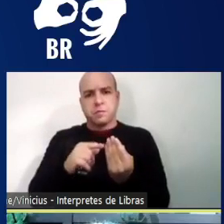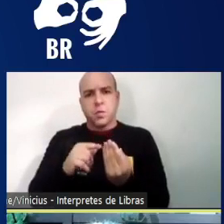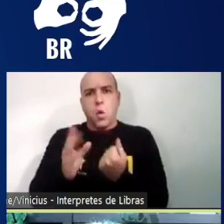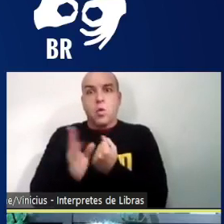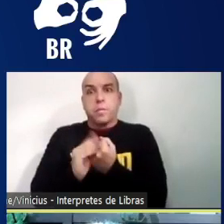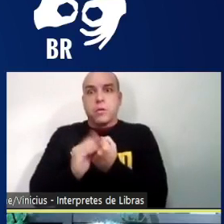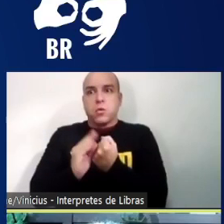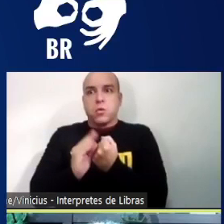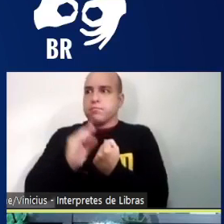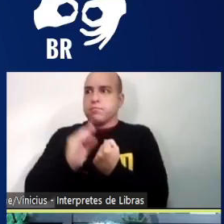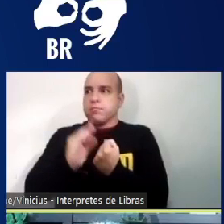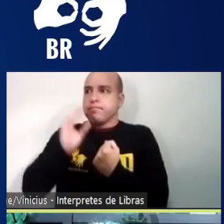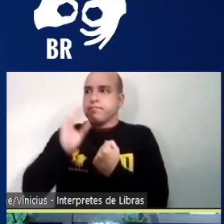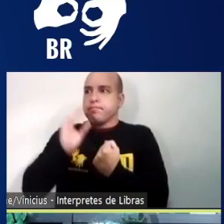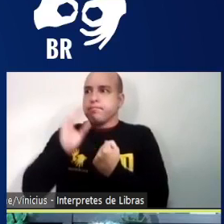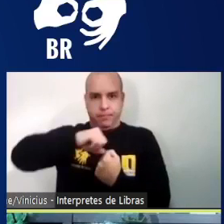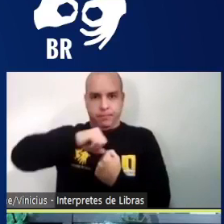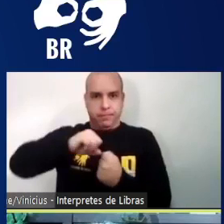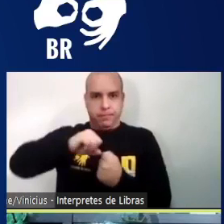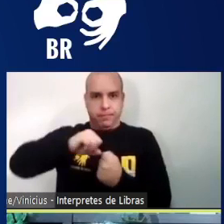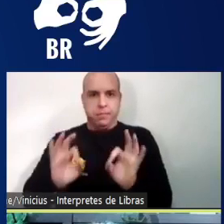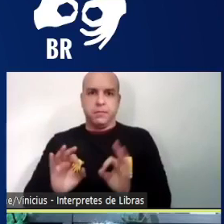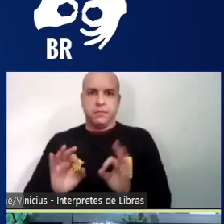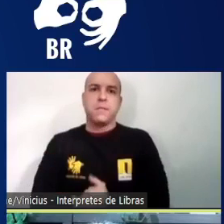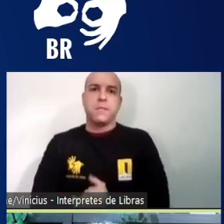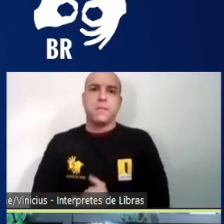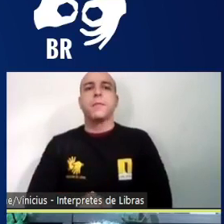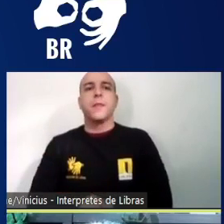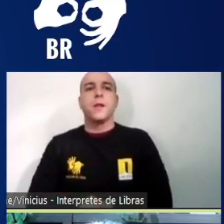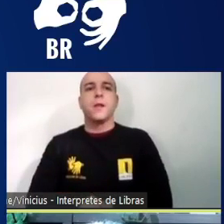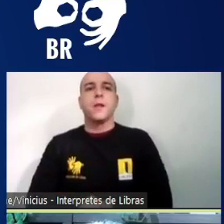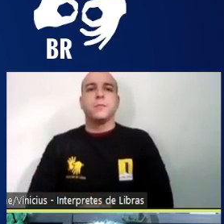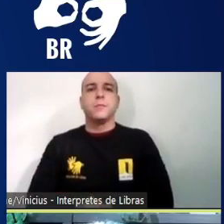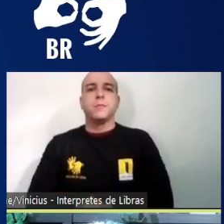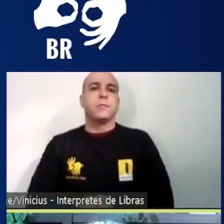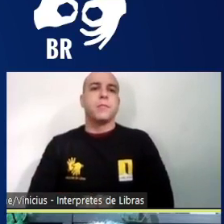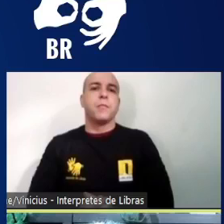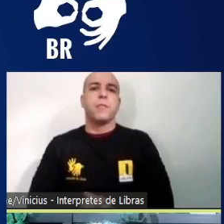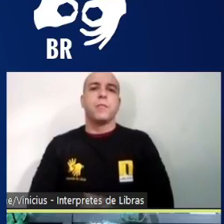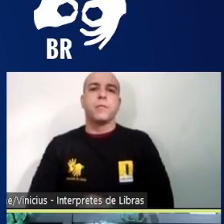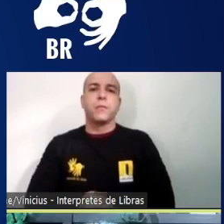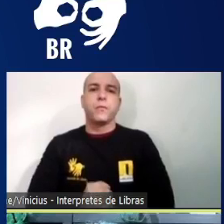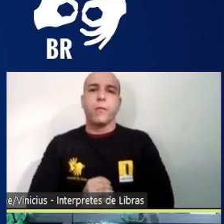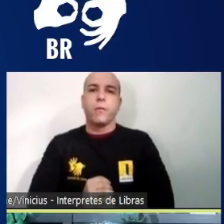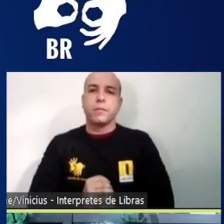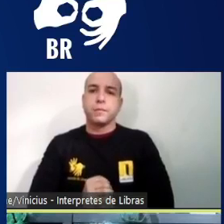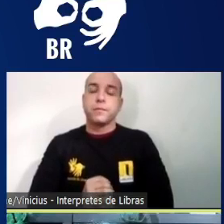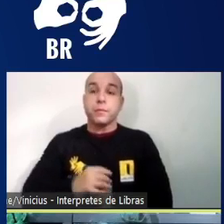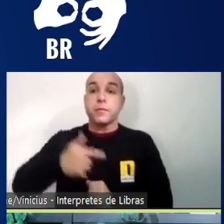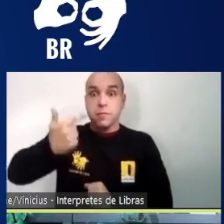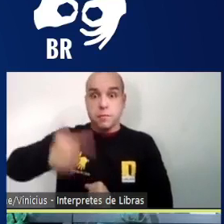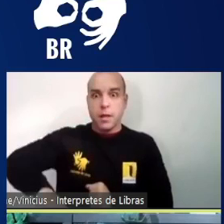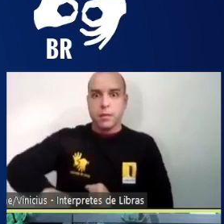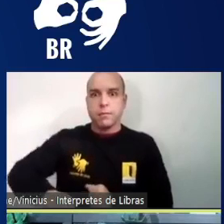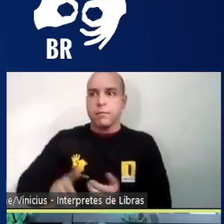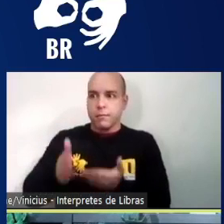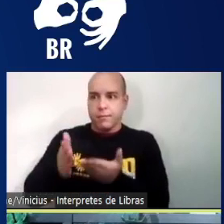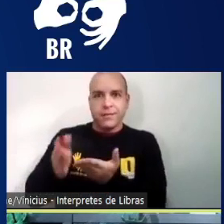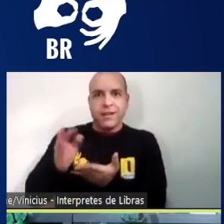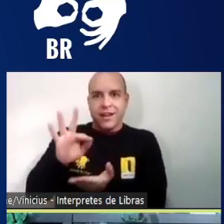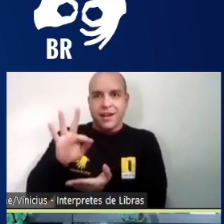Um orgulho para nós que somos aí parceiros há tanto tempo. A Fátima comentou, Fátima,